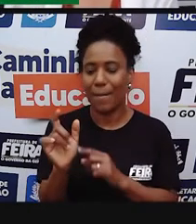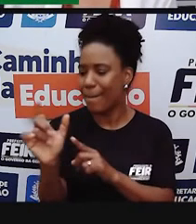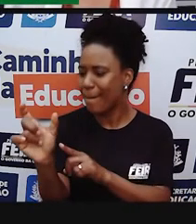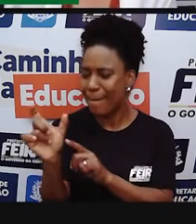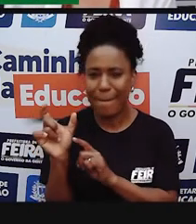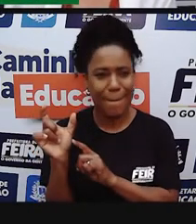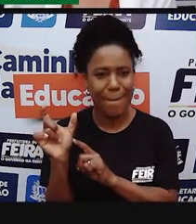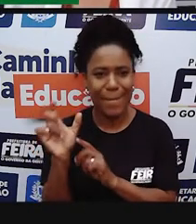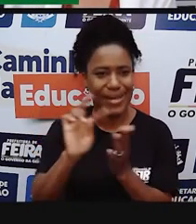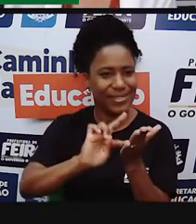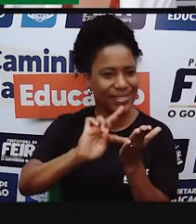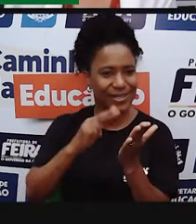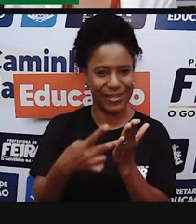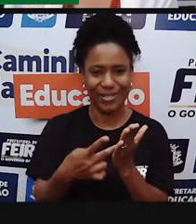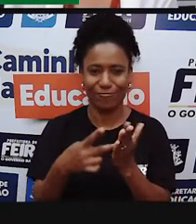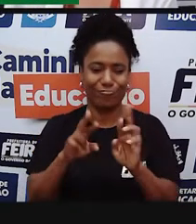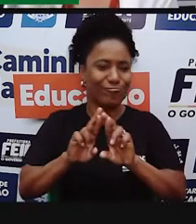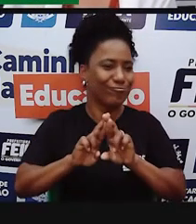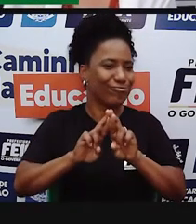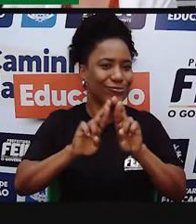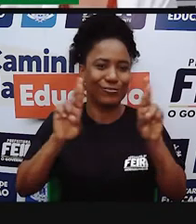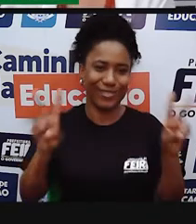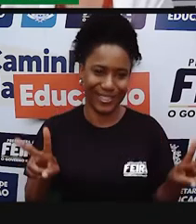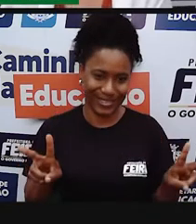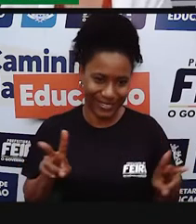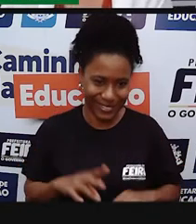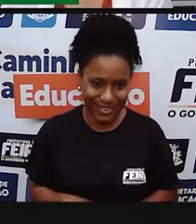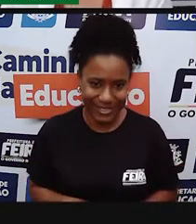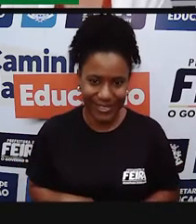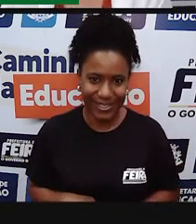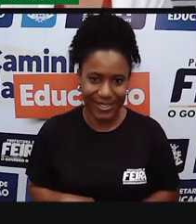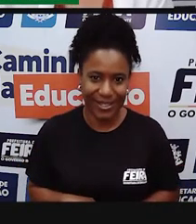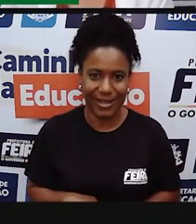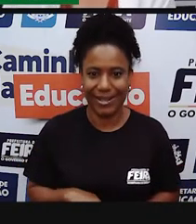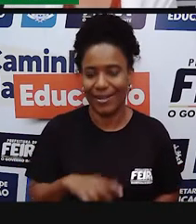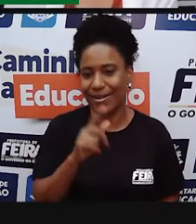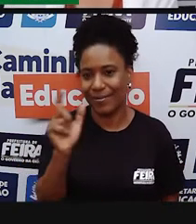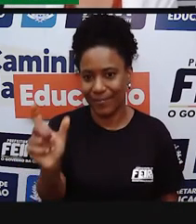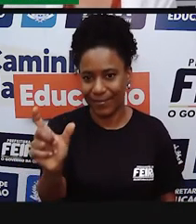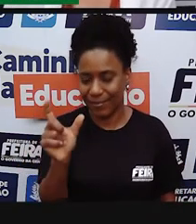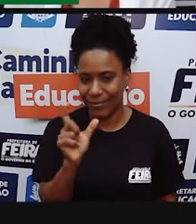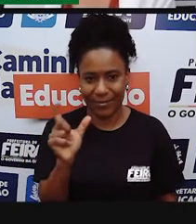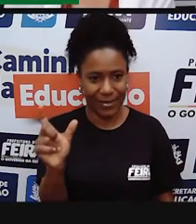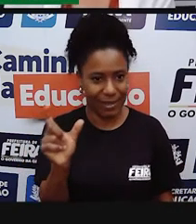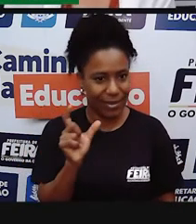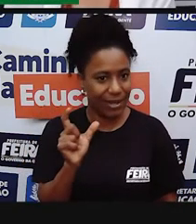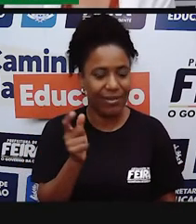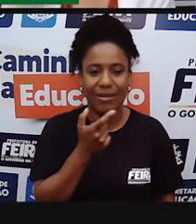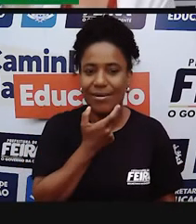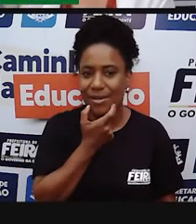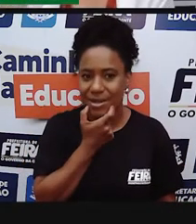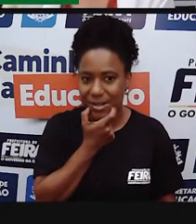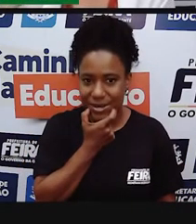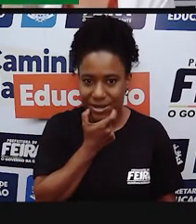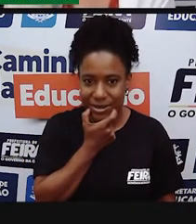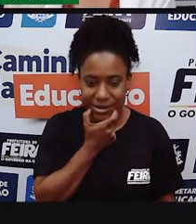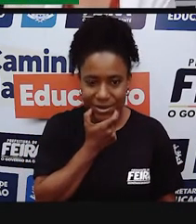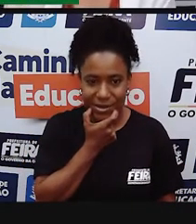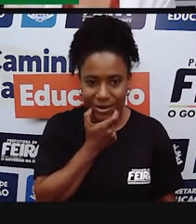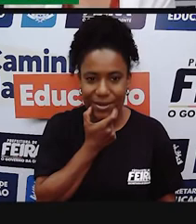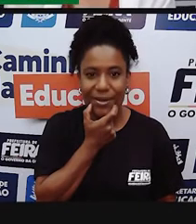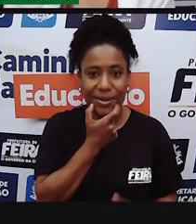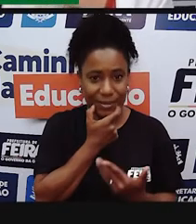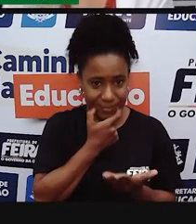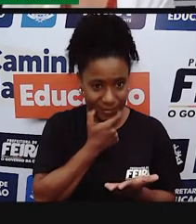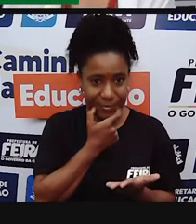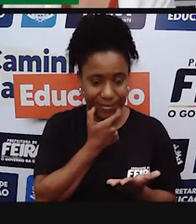falsos cognatas e o que são esses falsos cognatos são palavras do inglês que apesar de